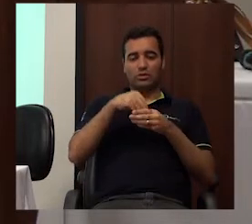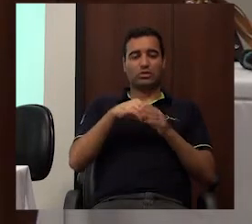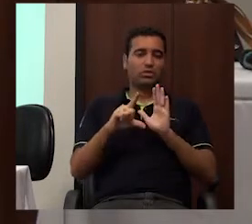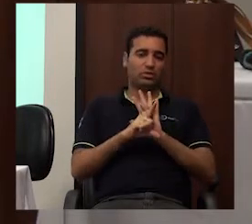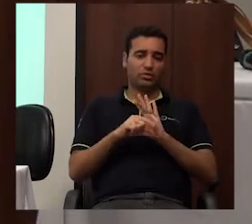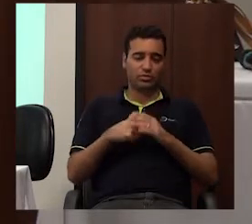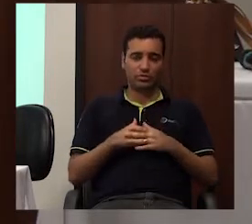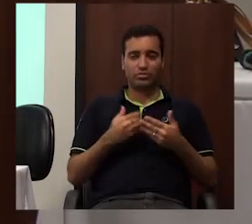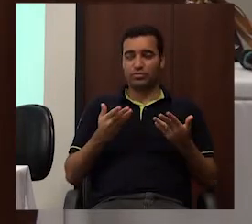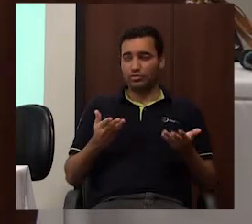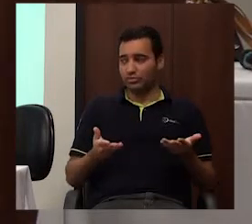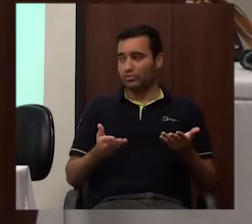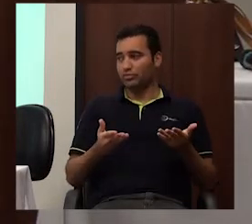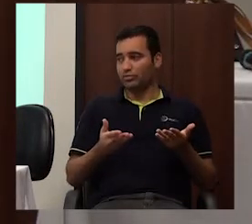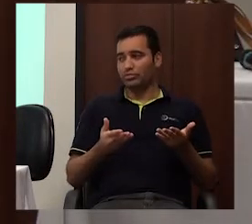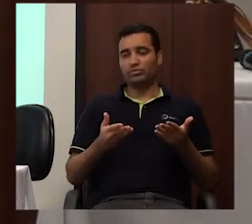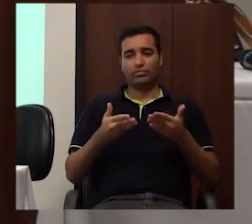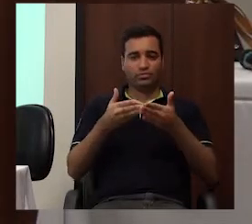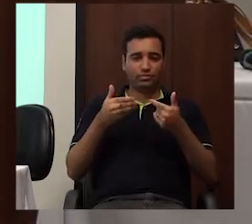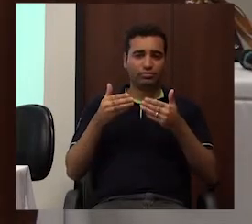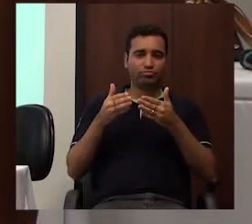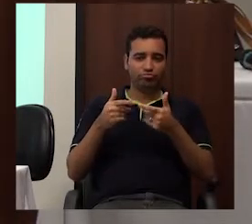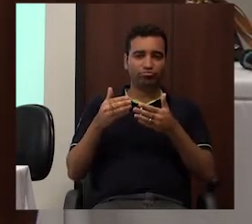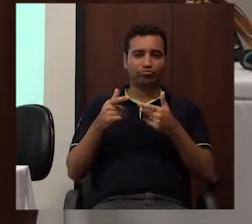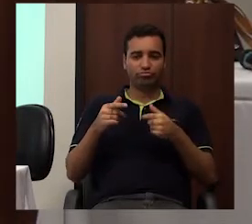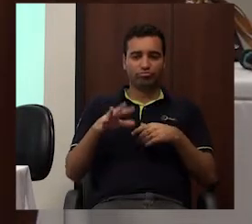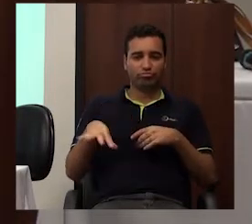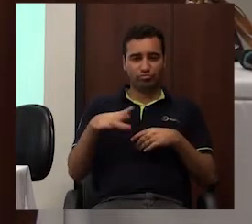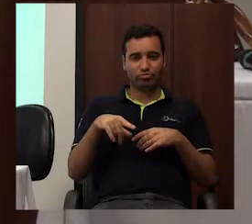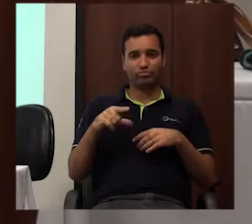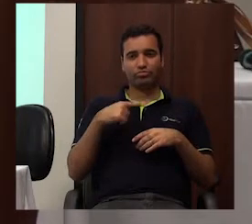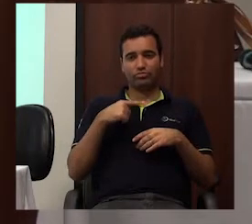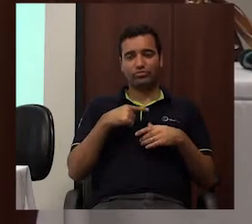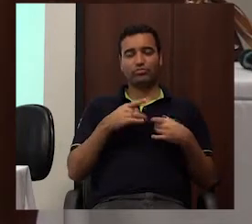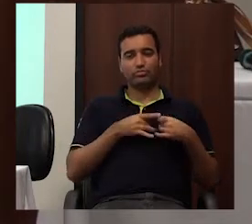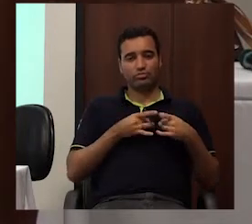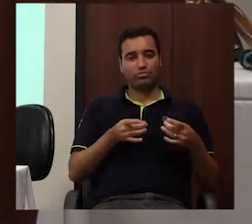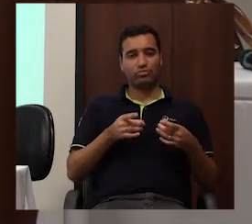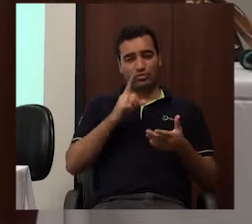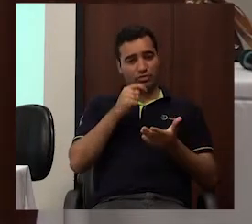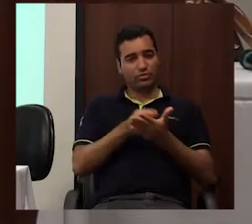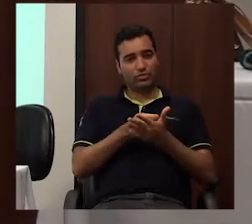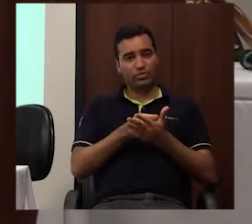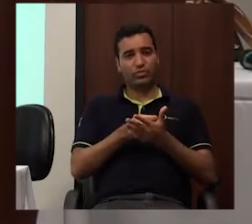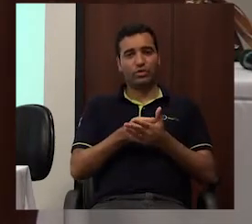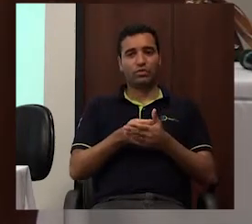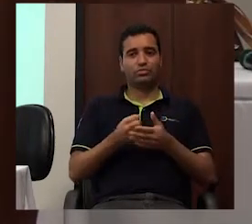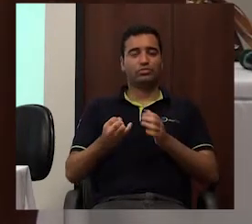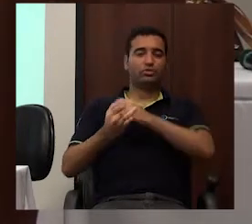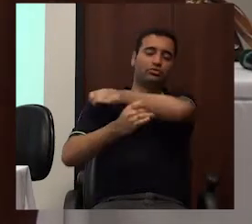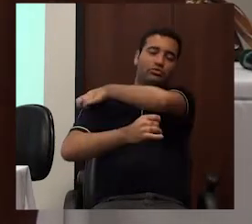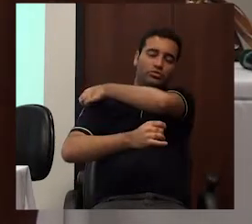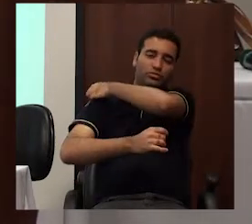E, então, os pedidos das partes decorrem de um voluntarismo, e a decisão judicial muitas vezes também vai decorrer de